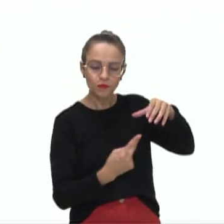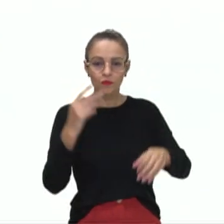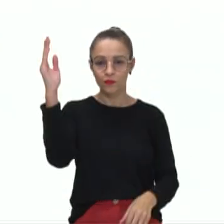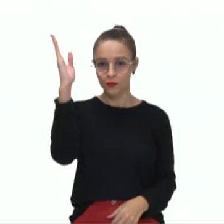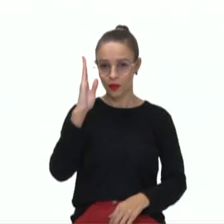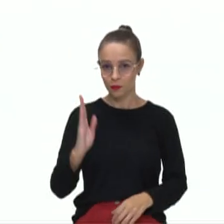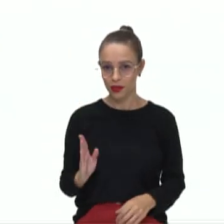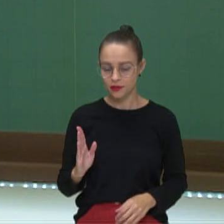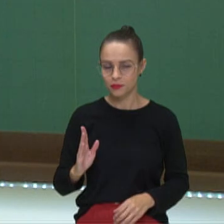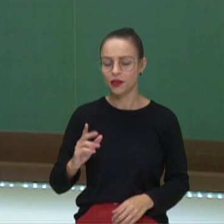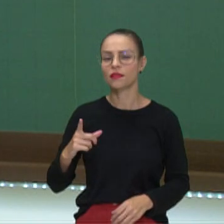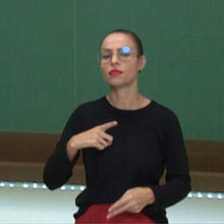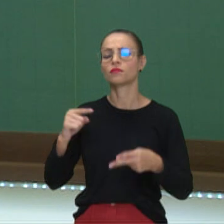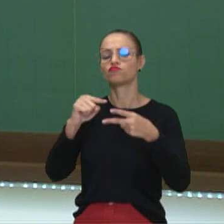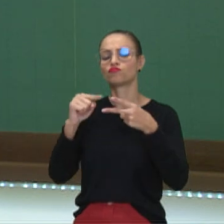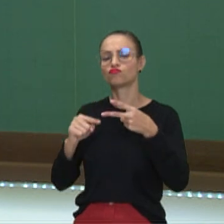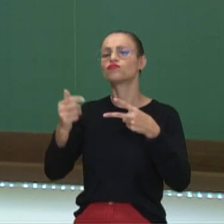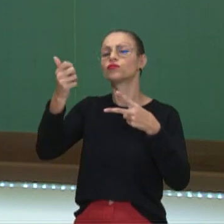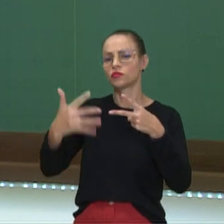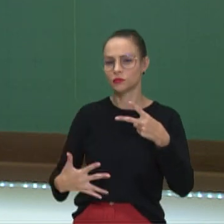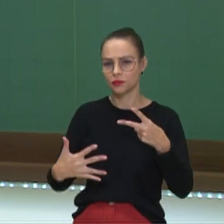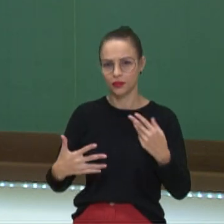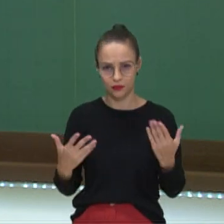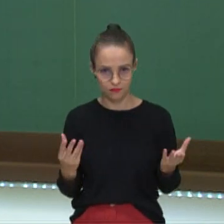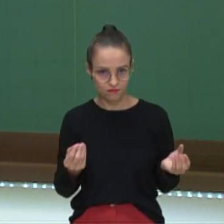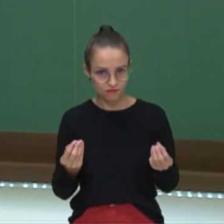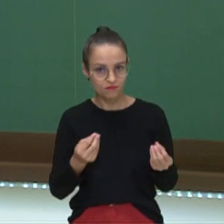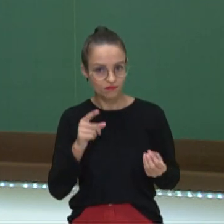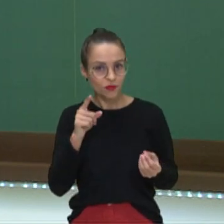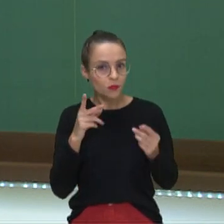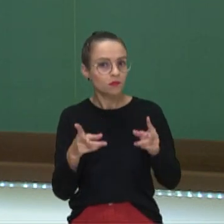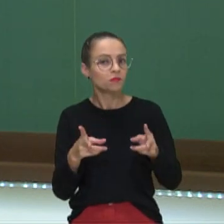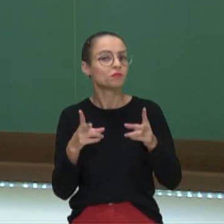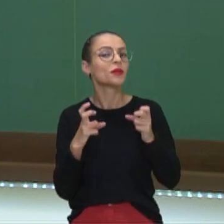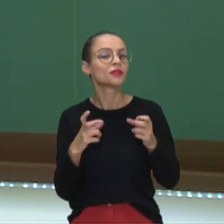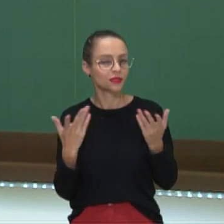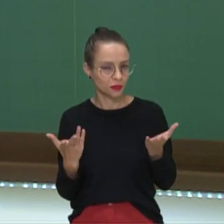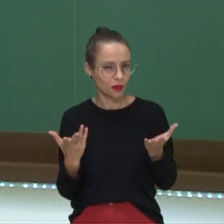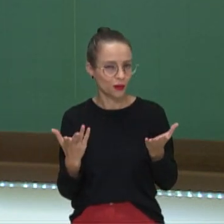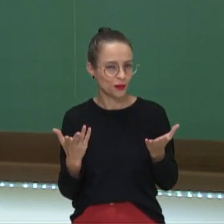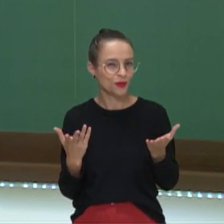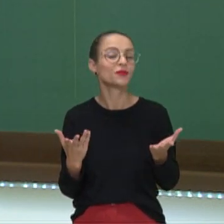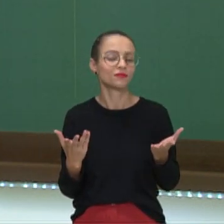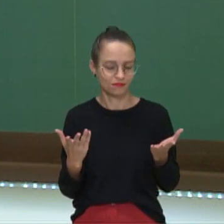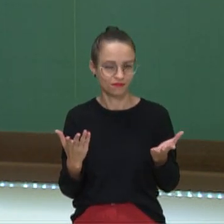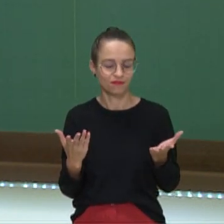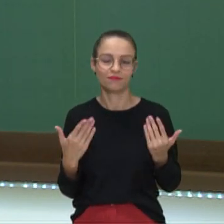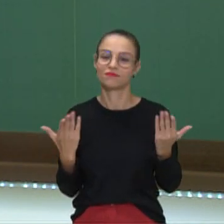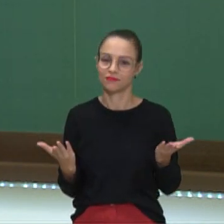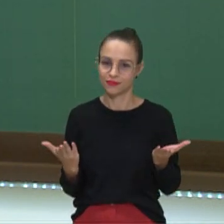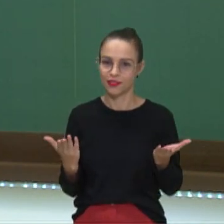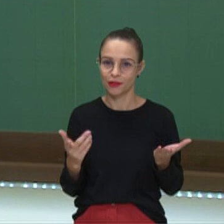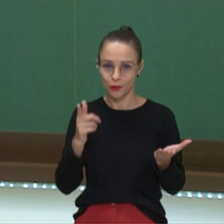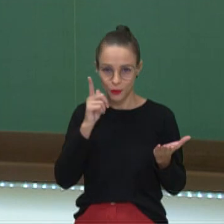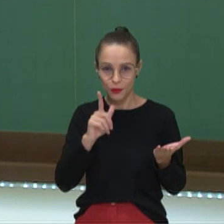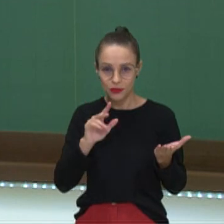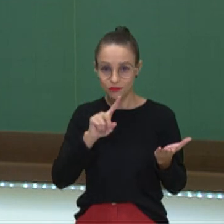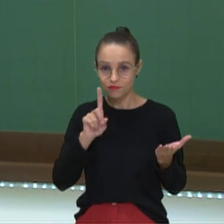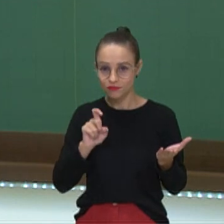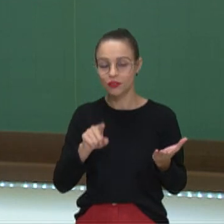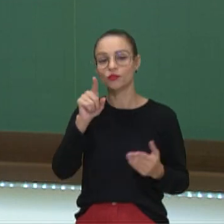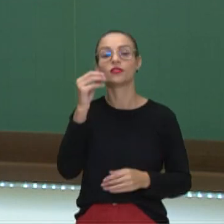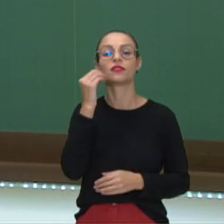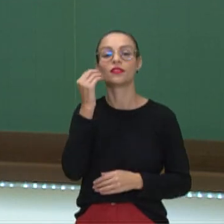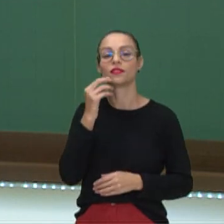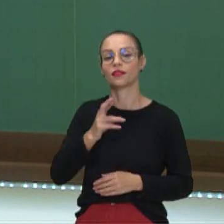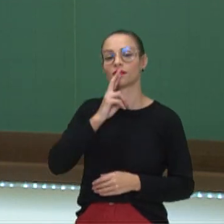pode ser classificada? E aí? Conseguiu aí captar a vossa mensagem? Então conseguiu, será? Então tenta